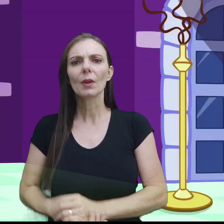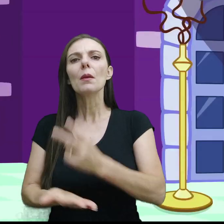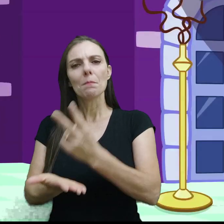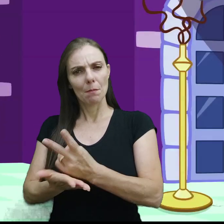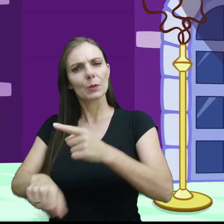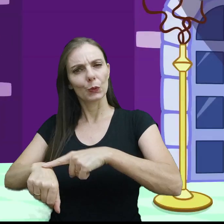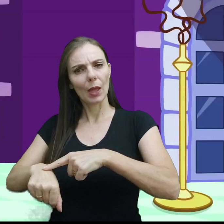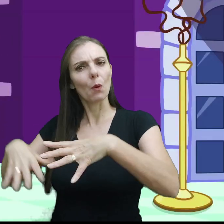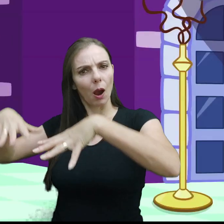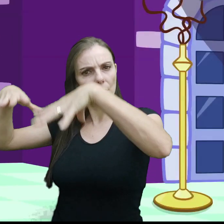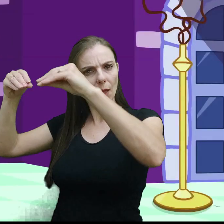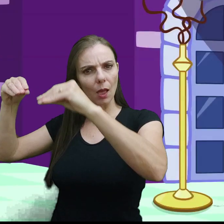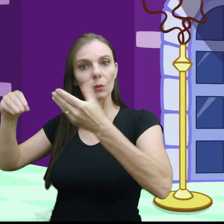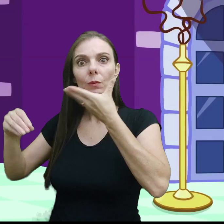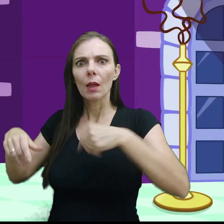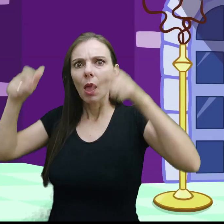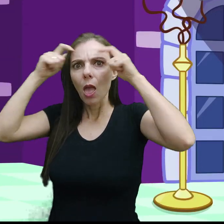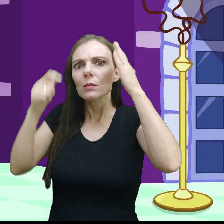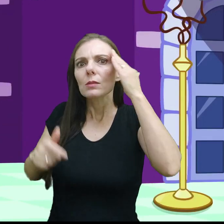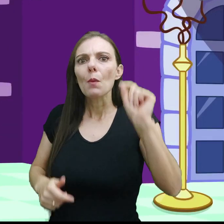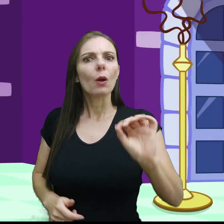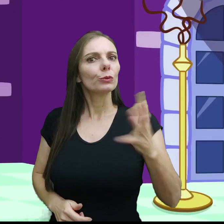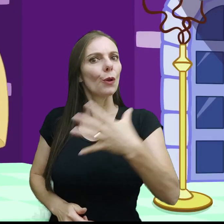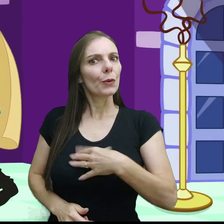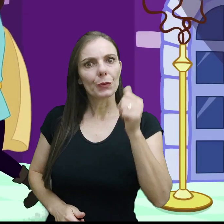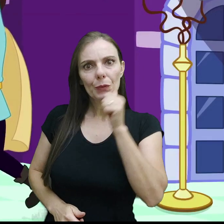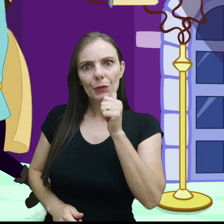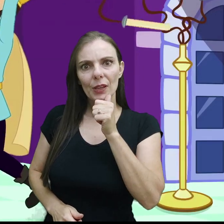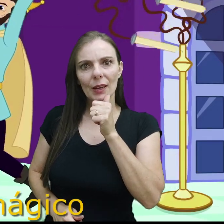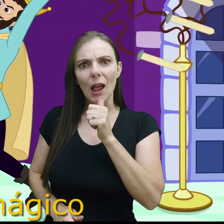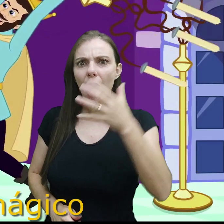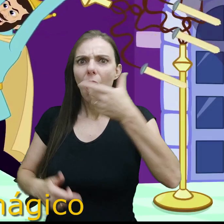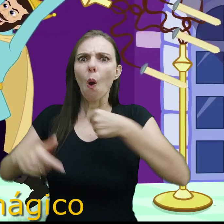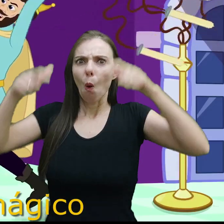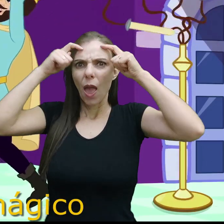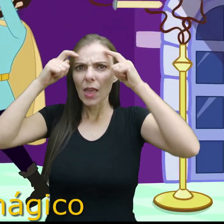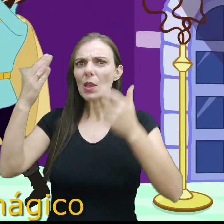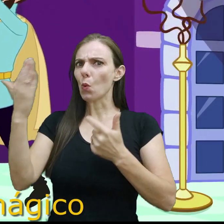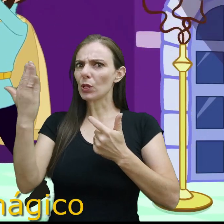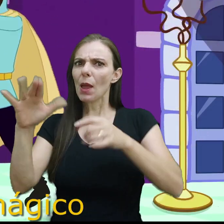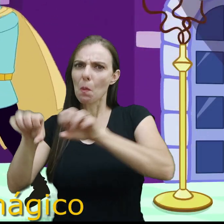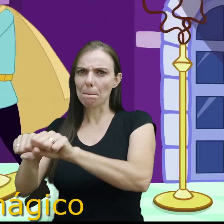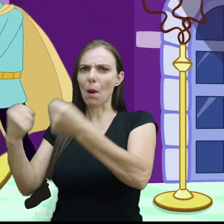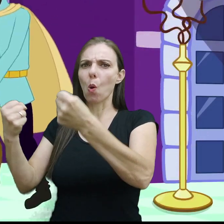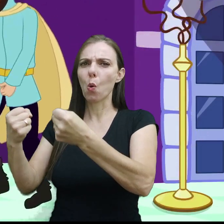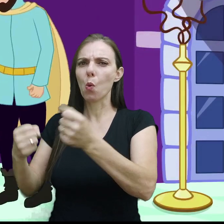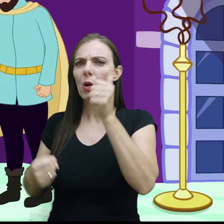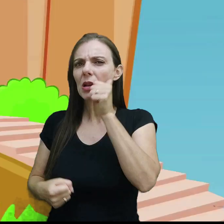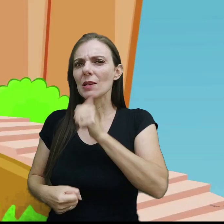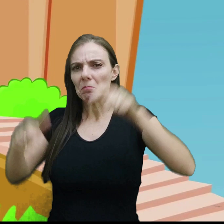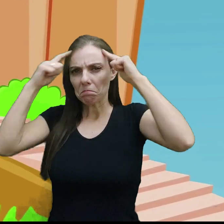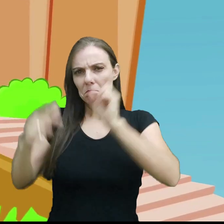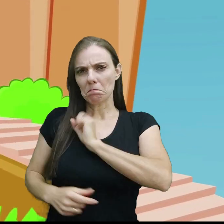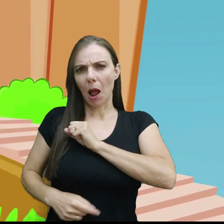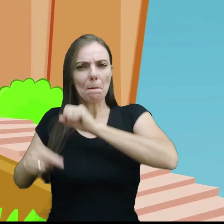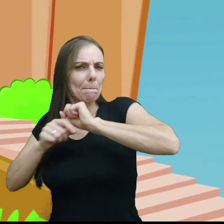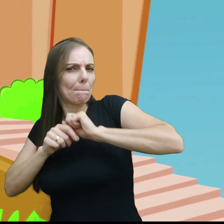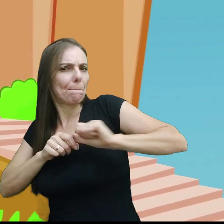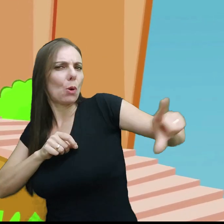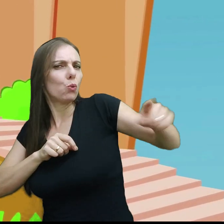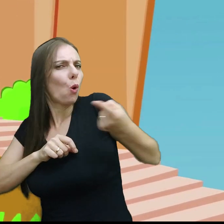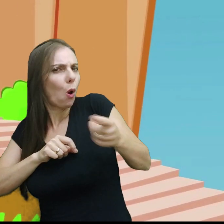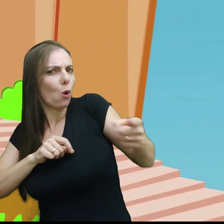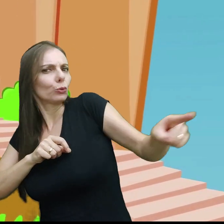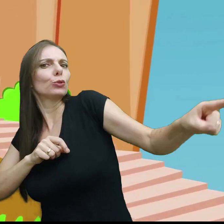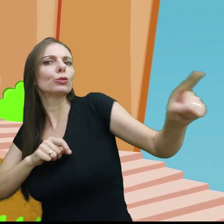Ao mesmo tempo, ao saber o que havia acontecido com sua filha, o rei quebrou o espelho mágico e enviou a rainha para o mais